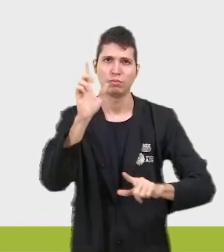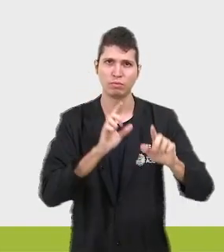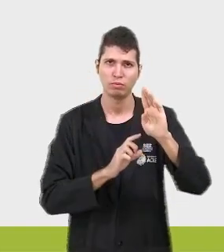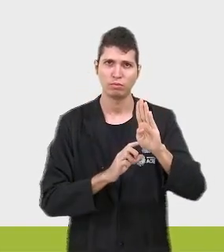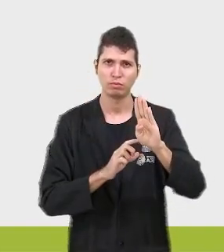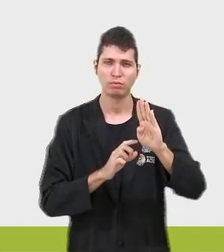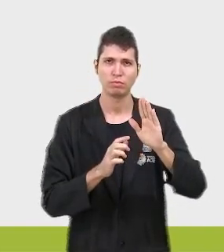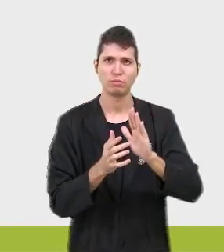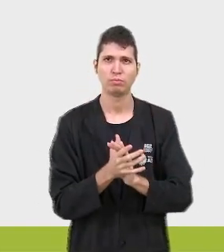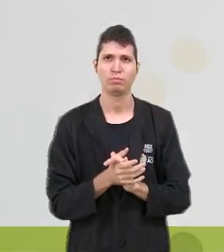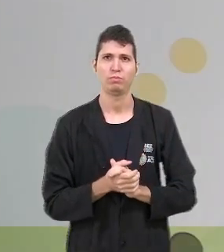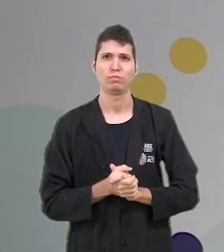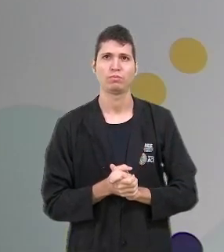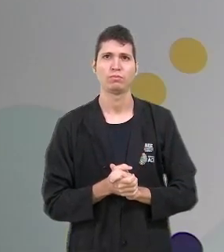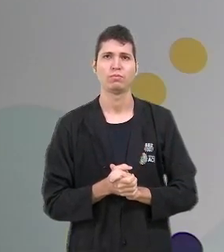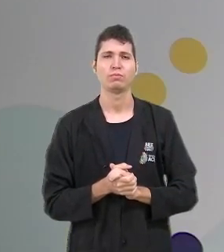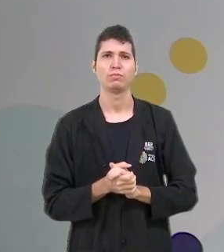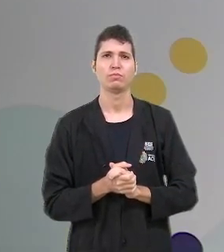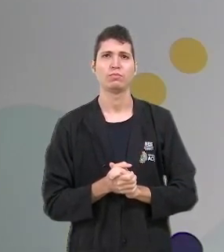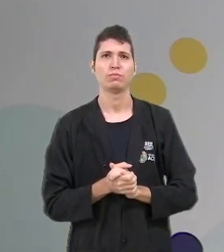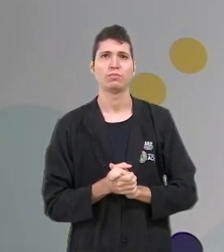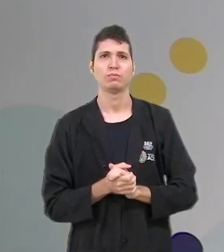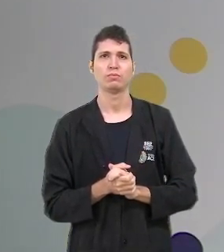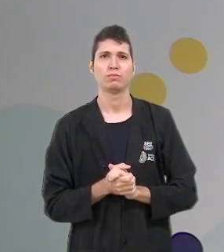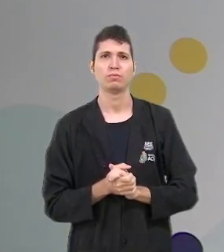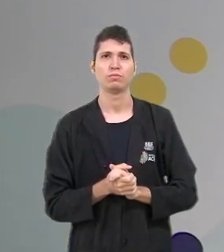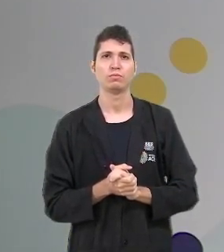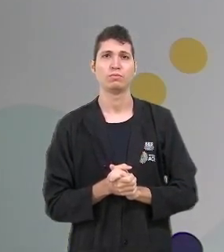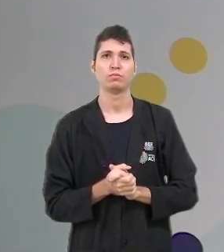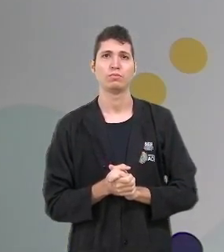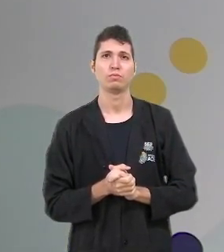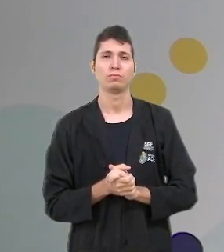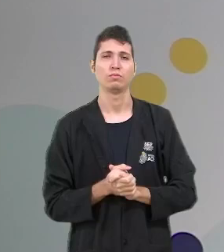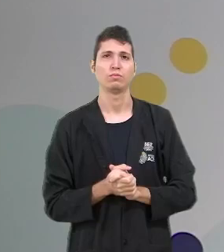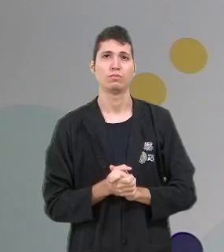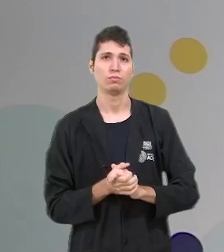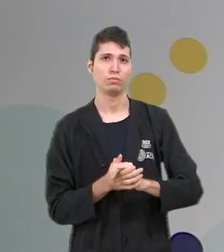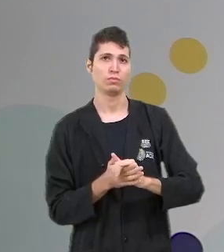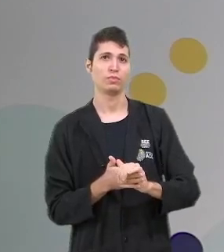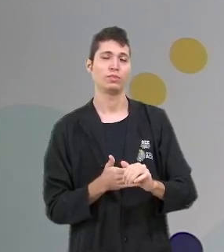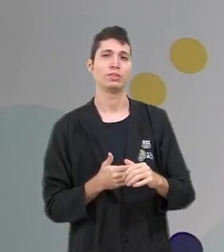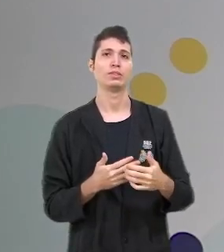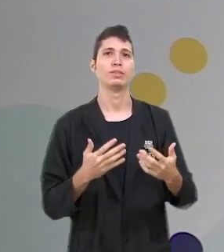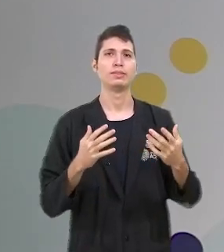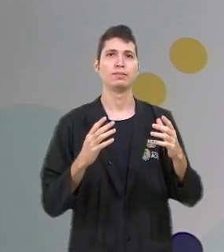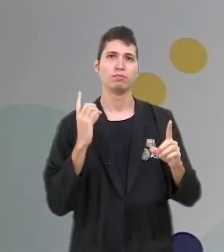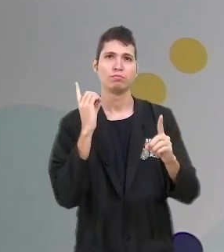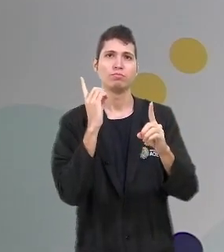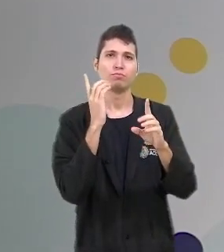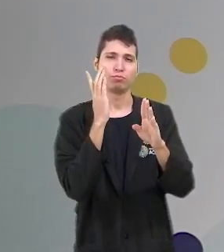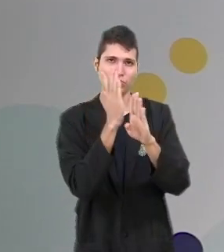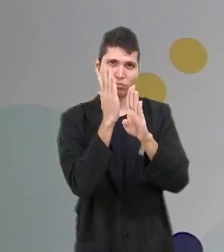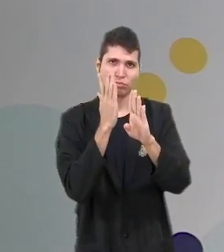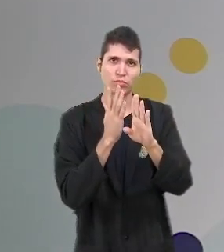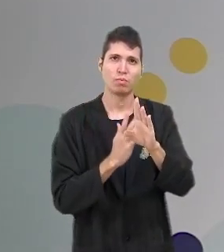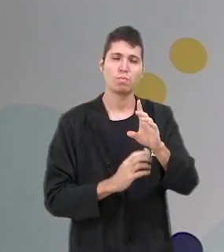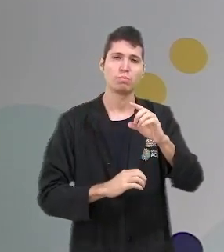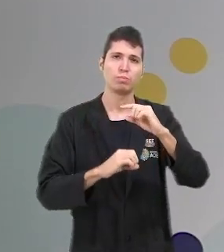por 2 e então eles chegaram ao raio atômico.